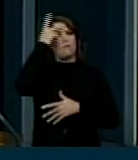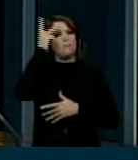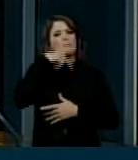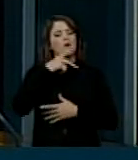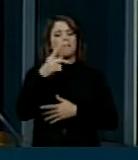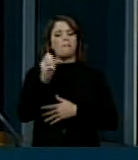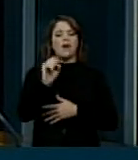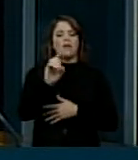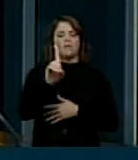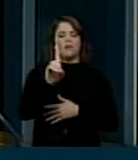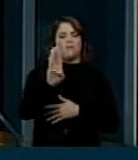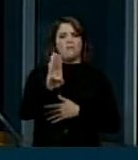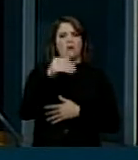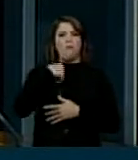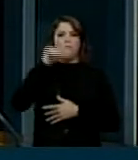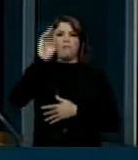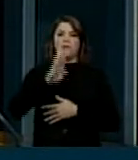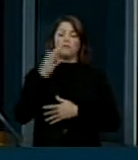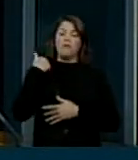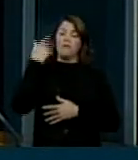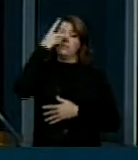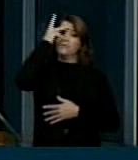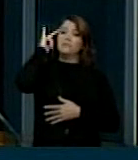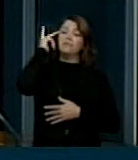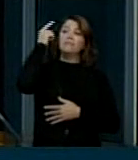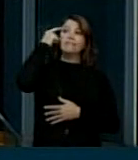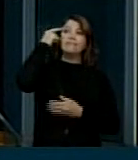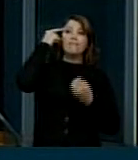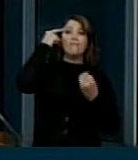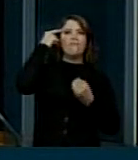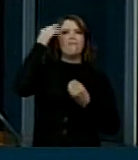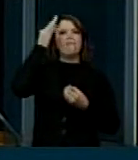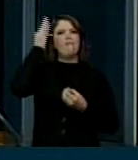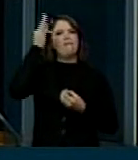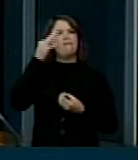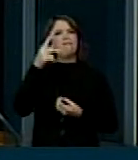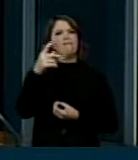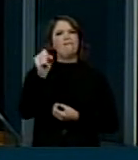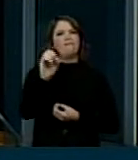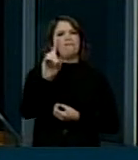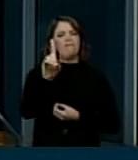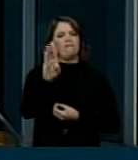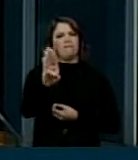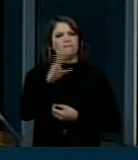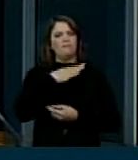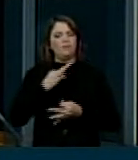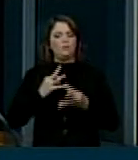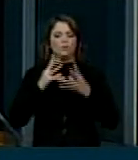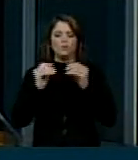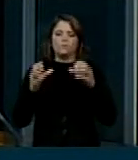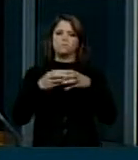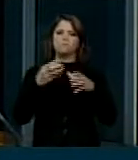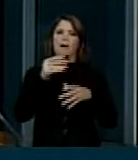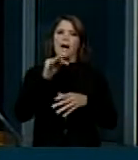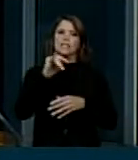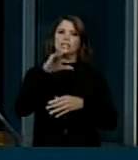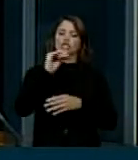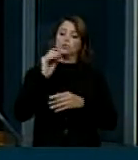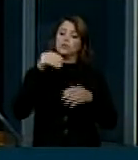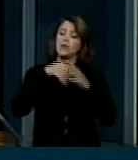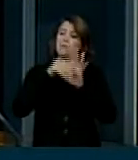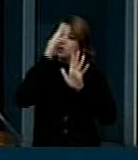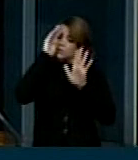tucanato no Brasil, pelos pensadores do PSDB e todos os partidos que compõem a sua